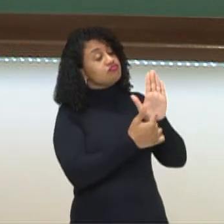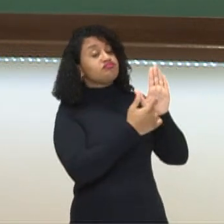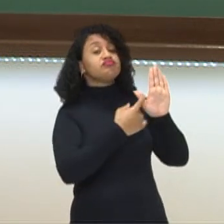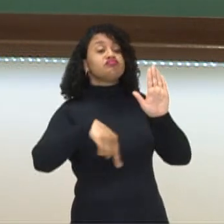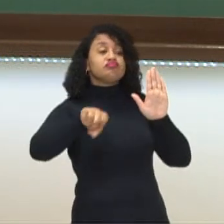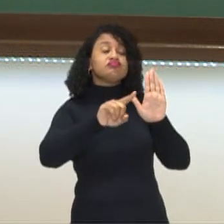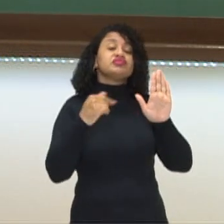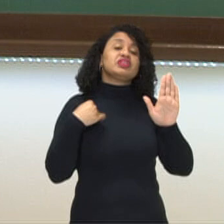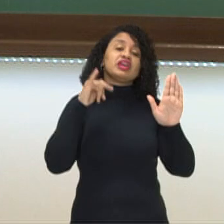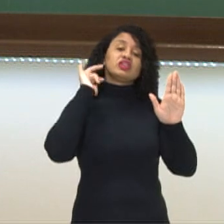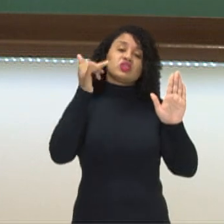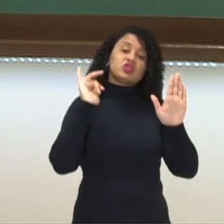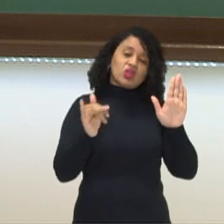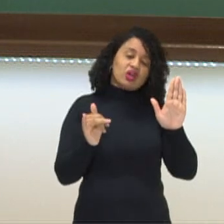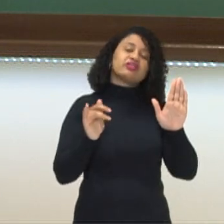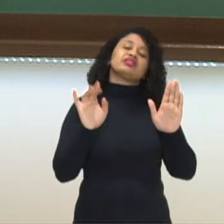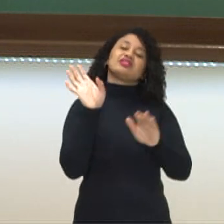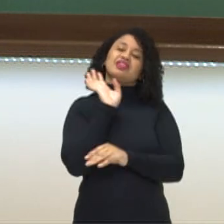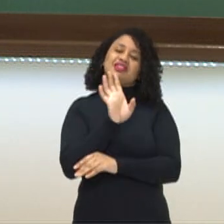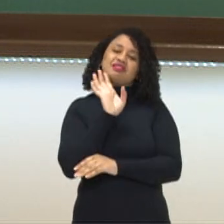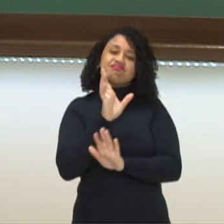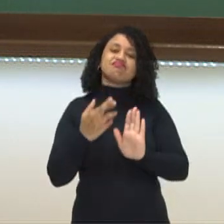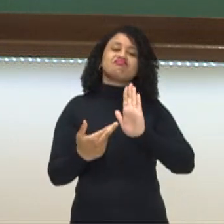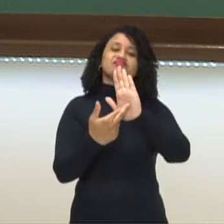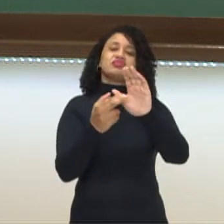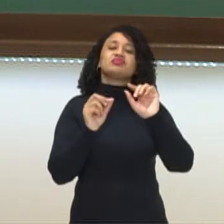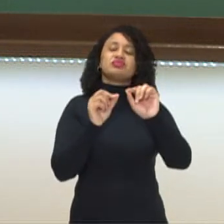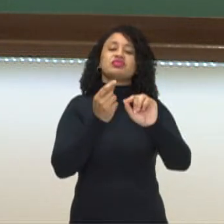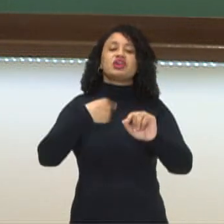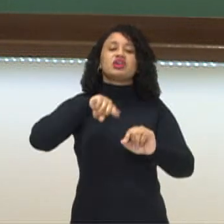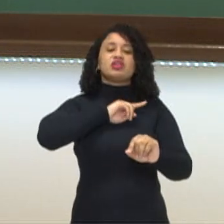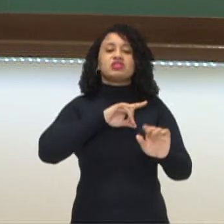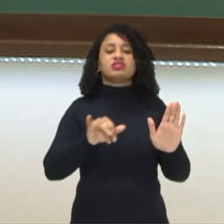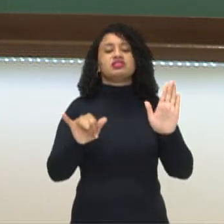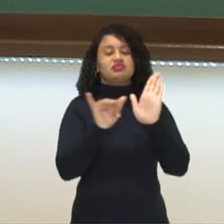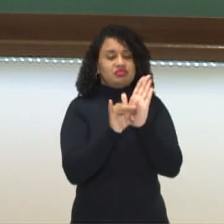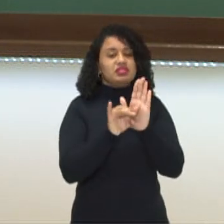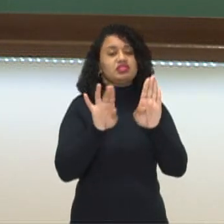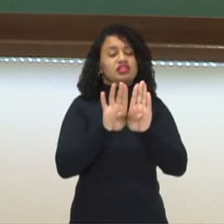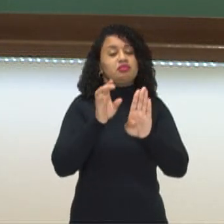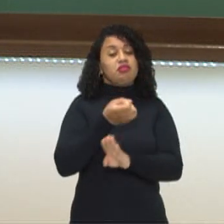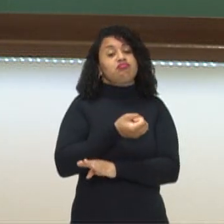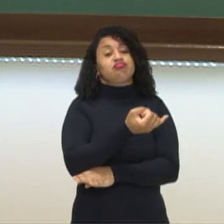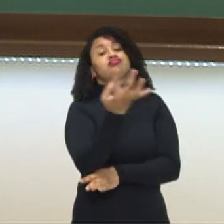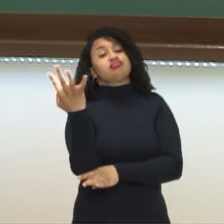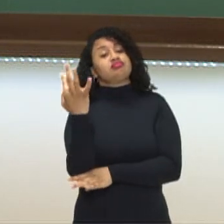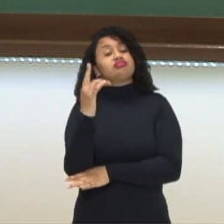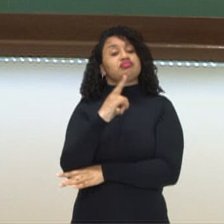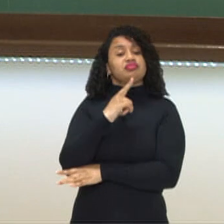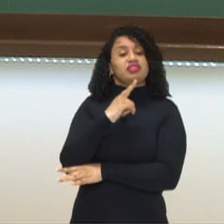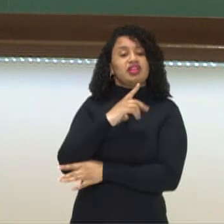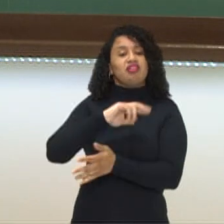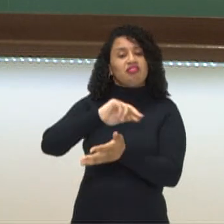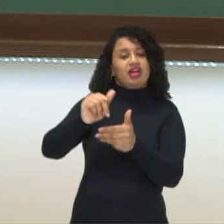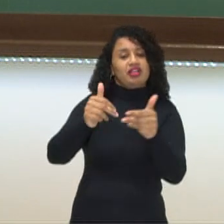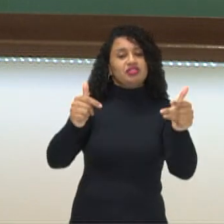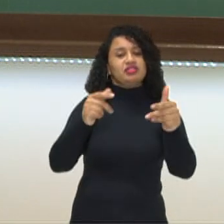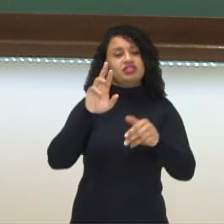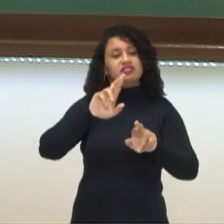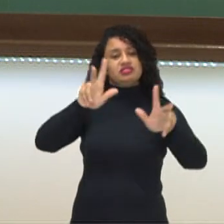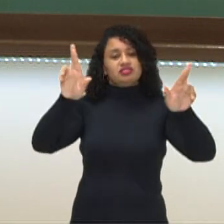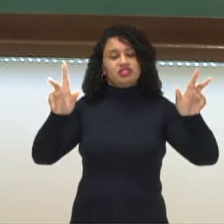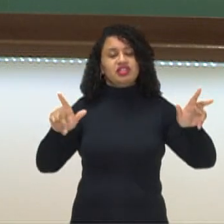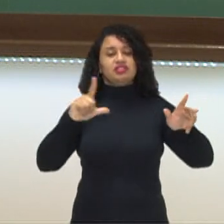contato com essa história. Então, muito legal, também representa a nossa identidade e essa pluralidade, né? Muita coisa diferente a gente tem